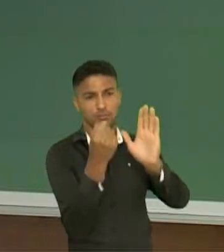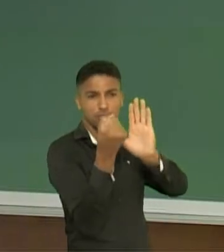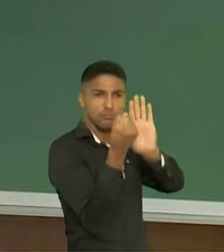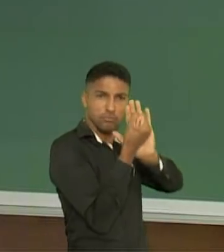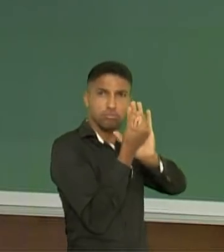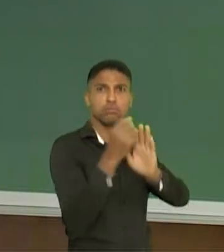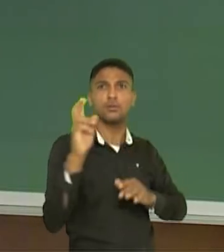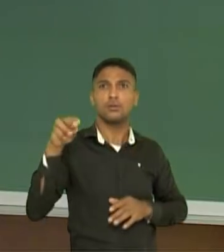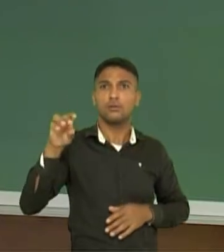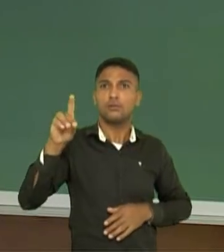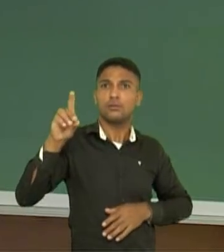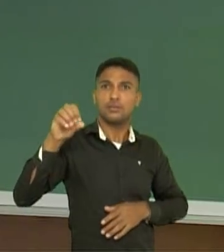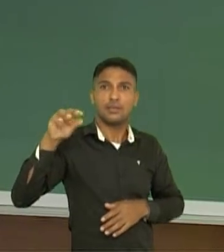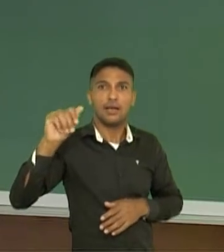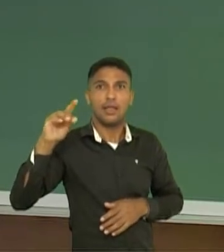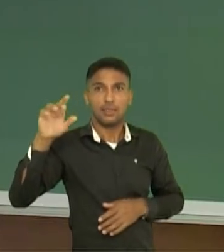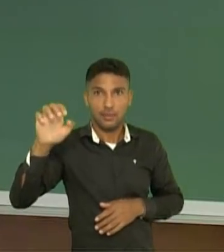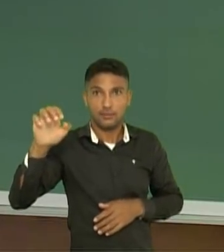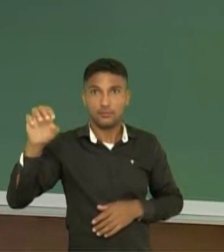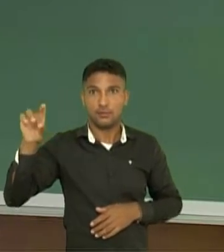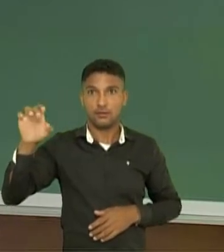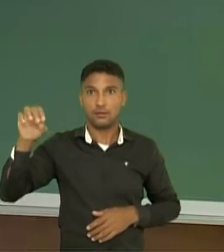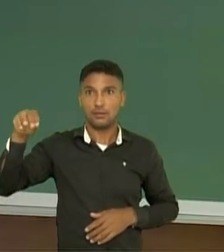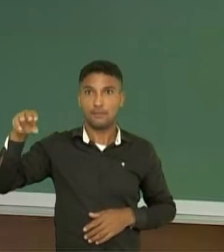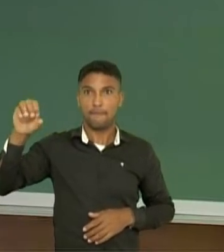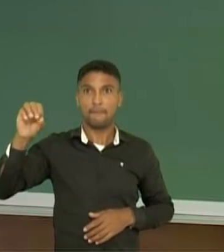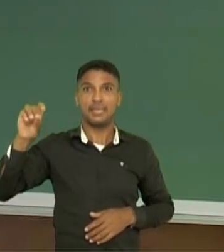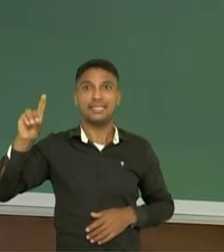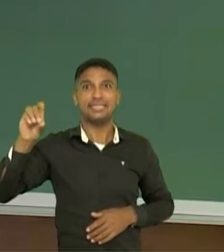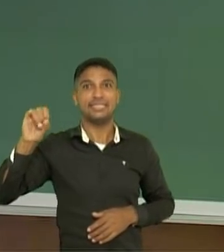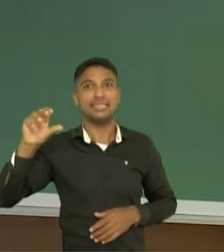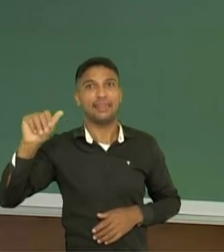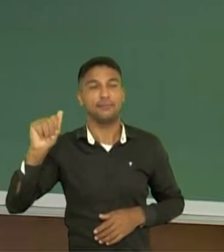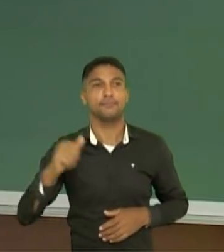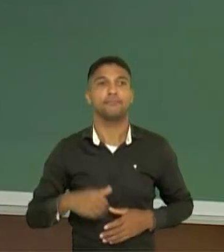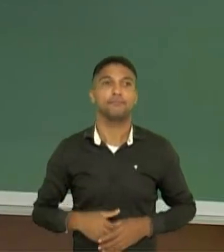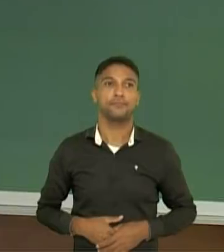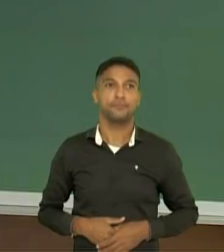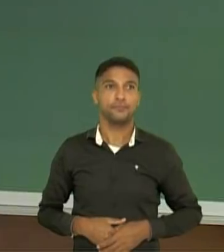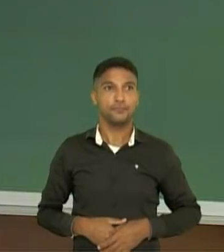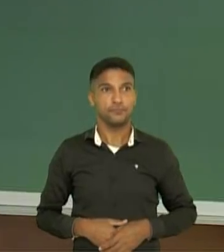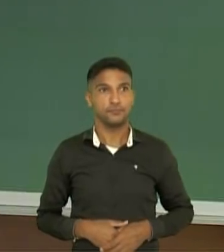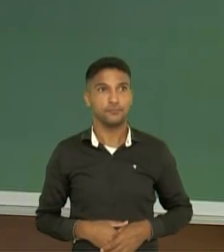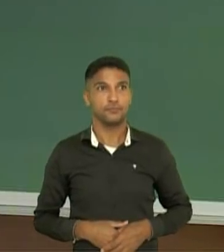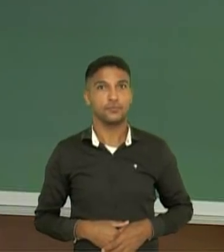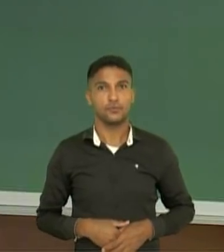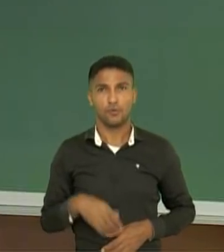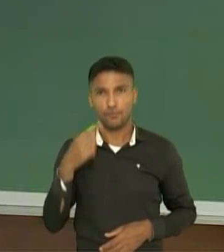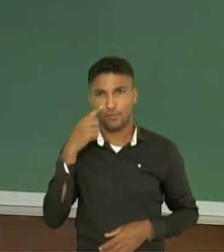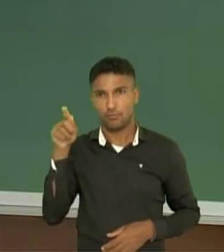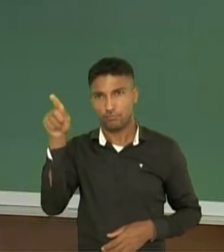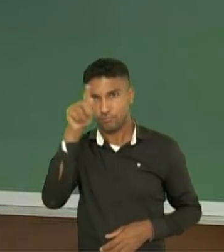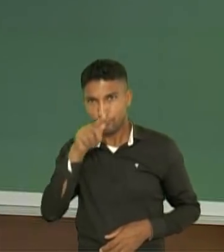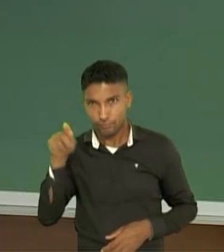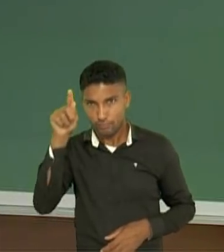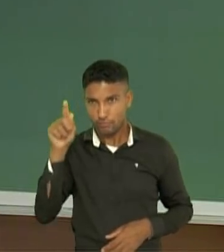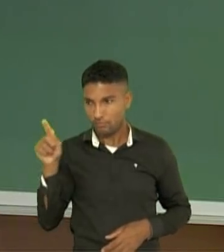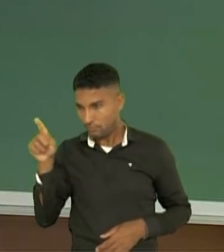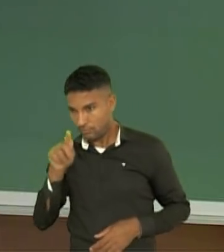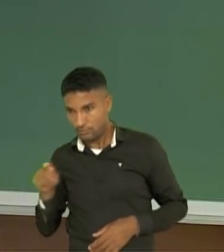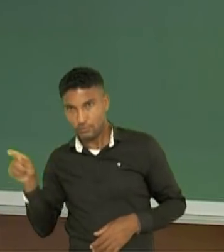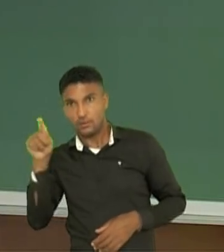isso numa próxima aula, beleza? Mas aqui o nosso objeto de estudo é falar sobre essas grandezas, aprofundar